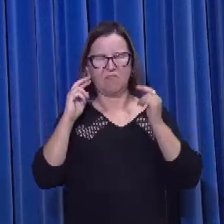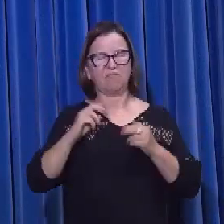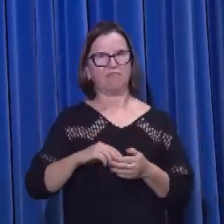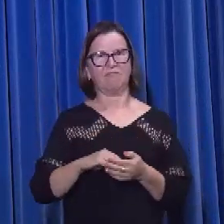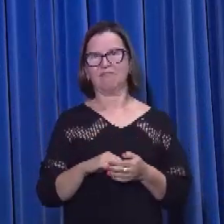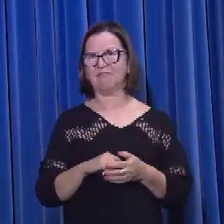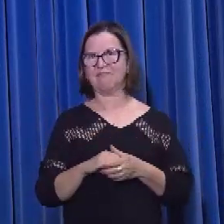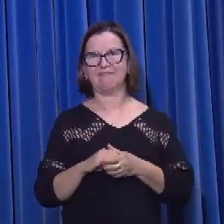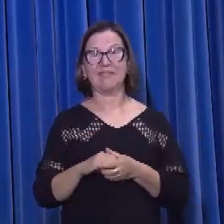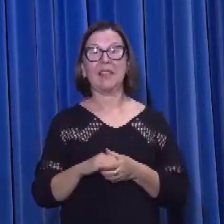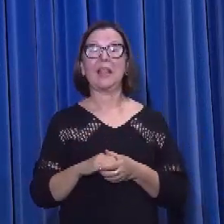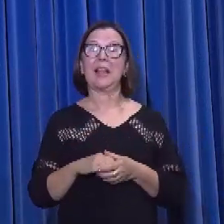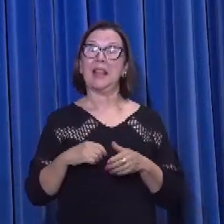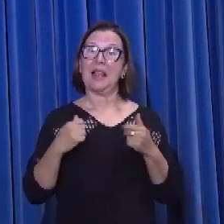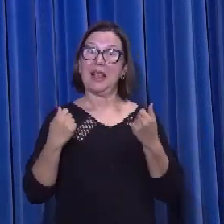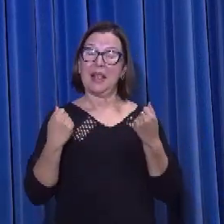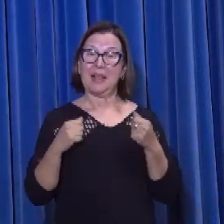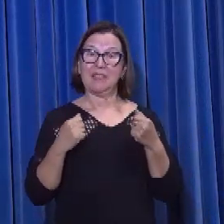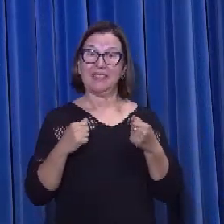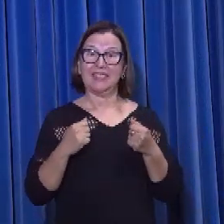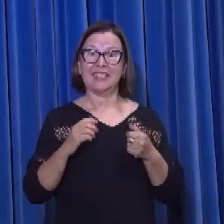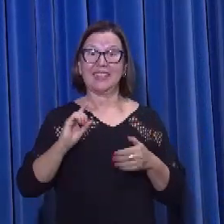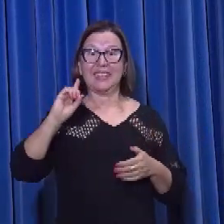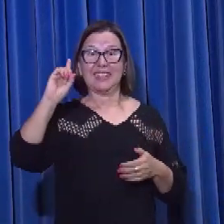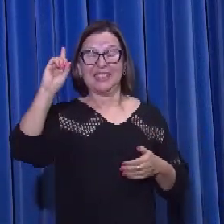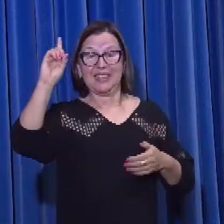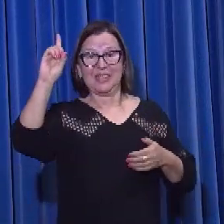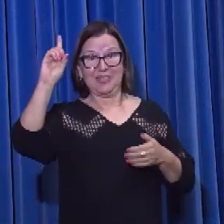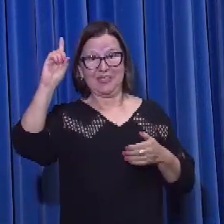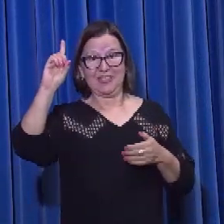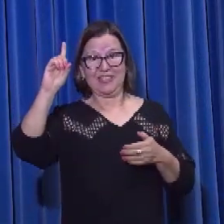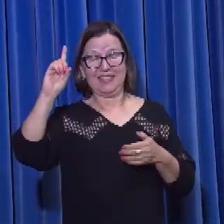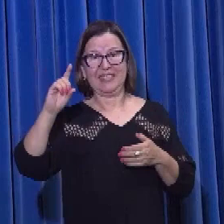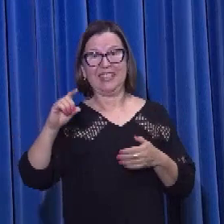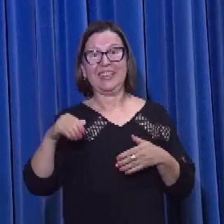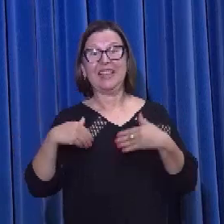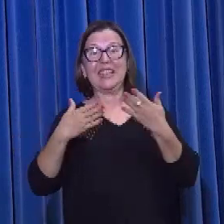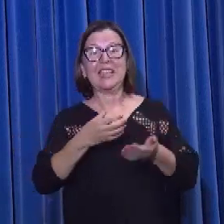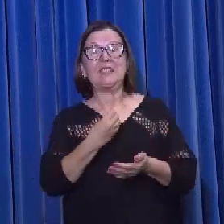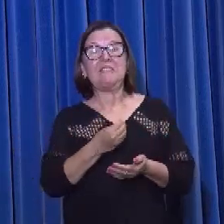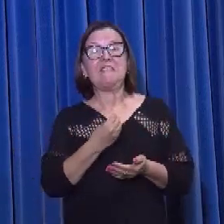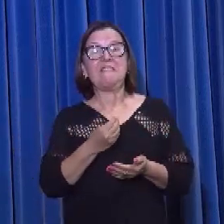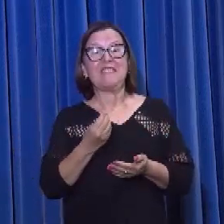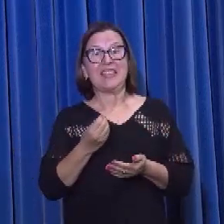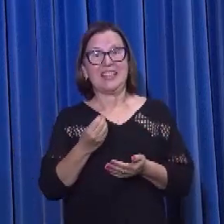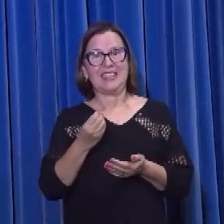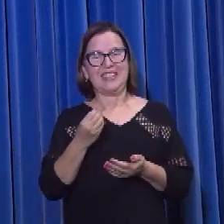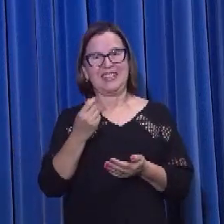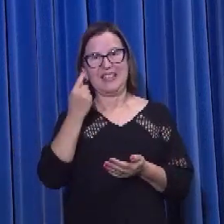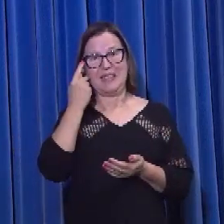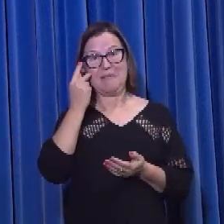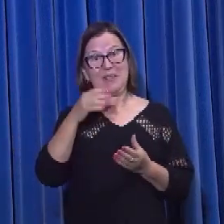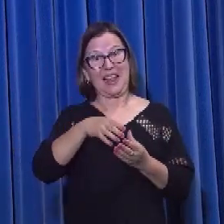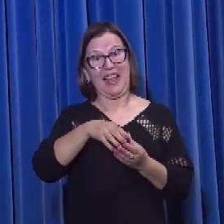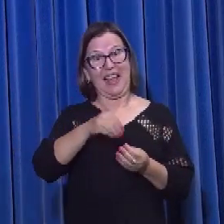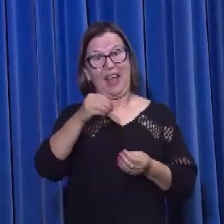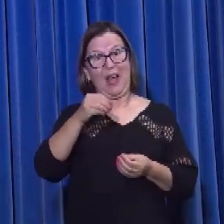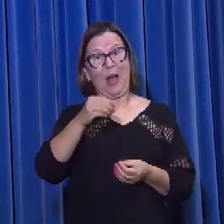preciso que Deus infunda vida à alma do pecador morto, para que ele possa crer.